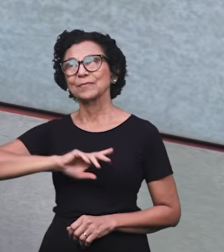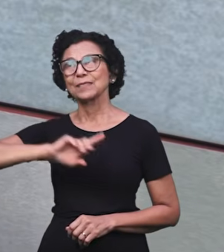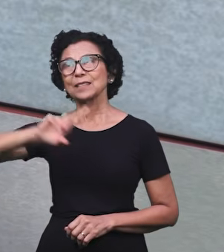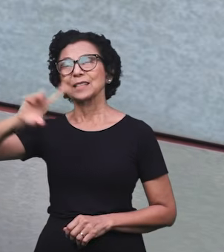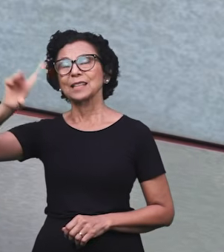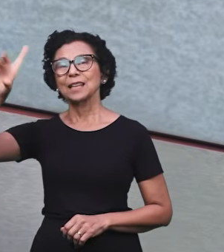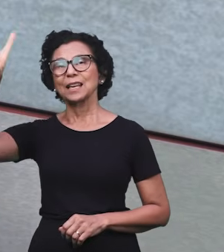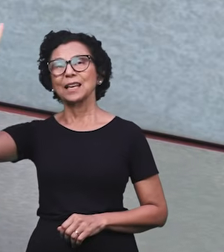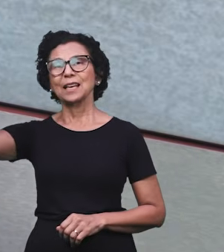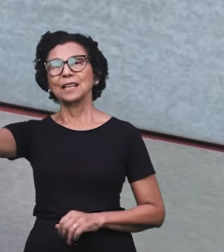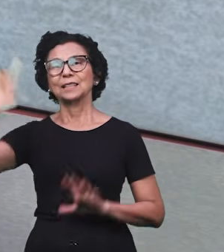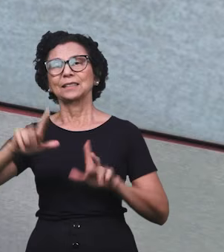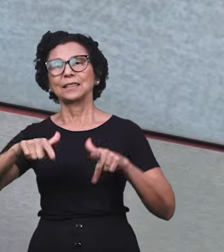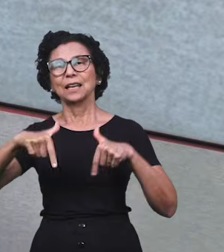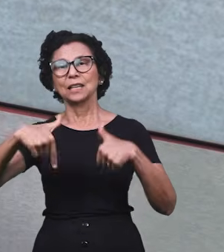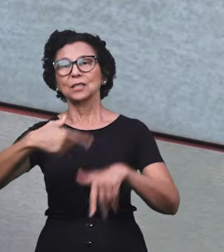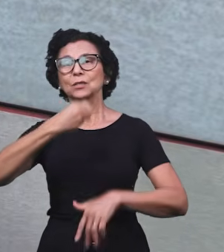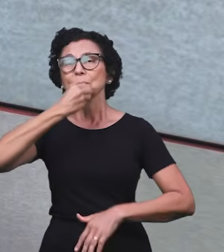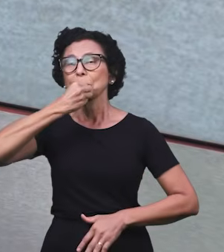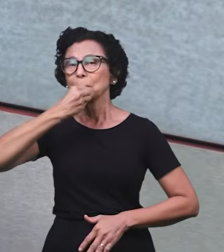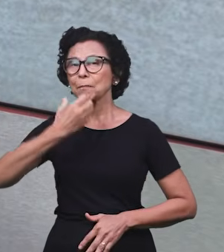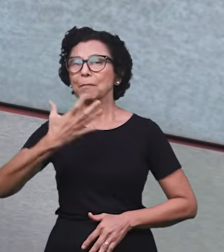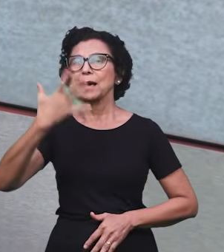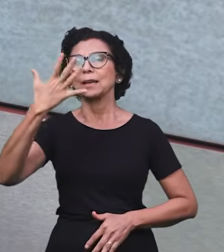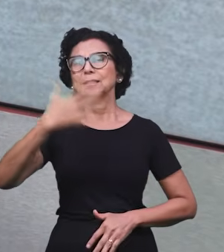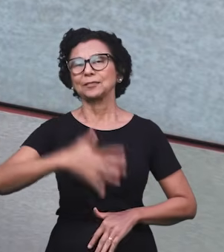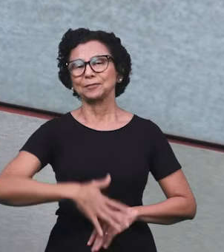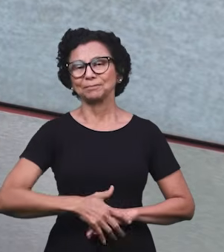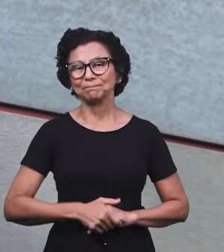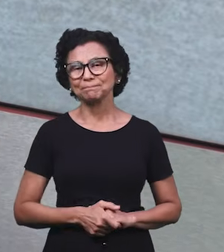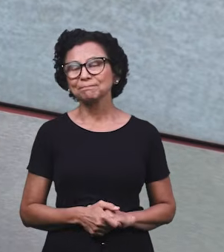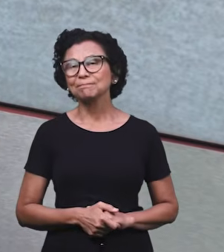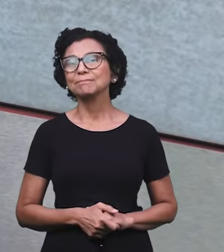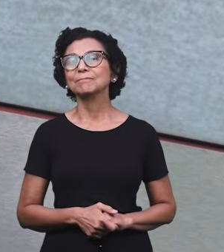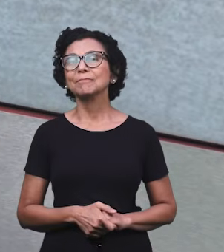E como foi que Ele nos fez esse maior bem?